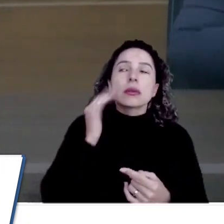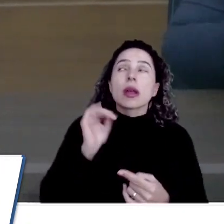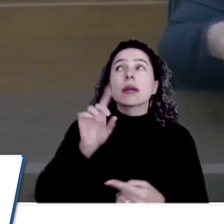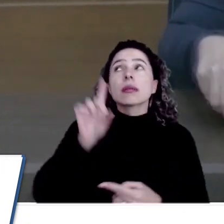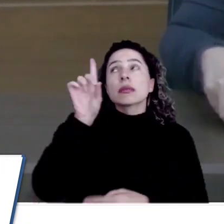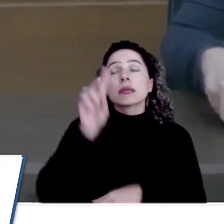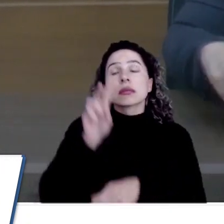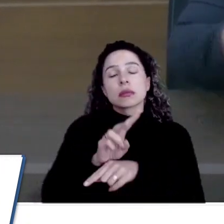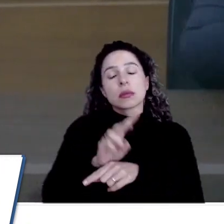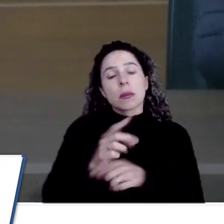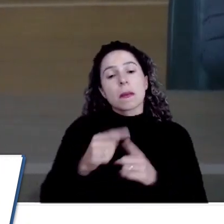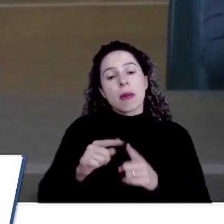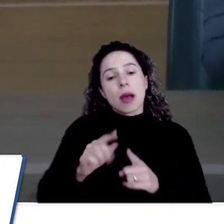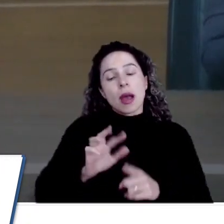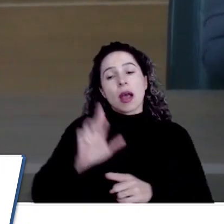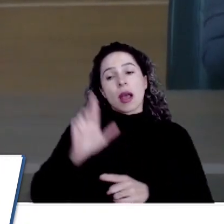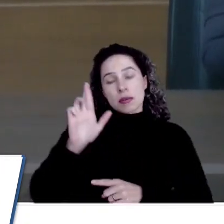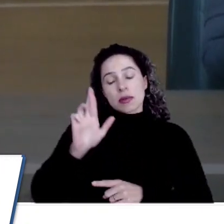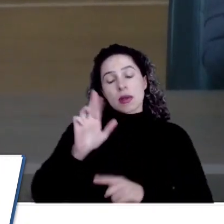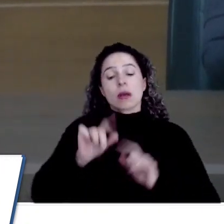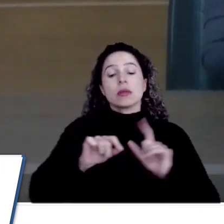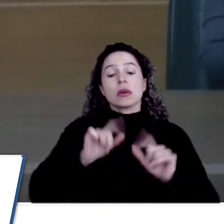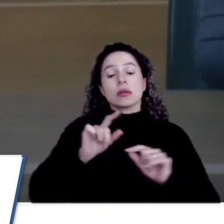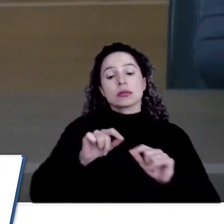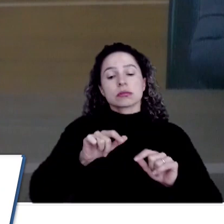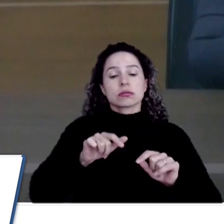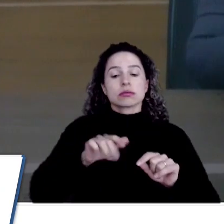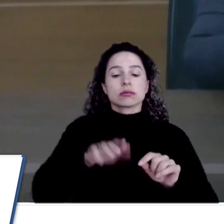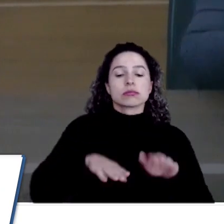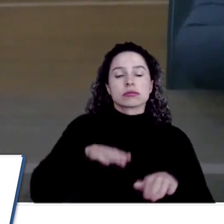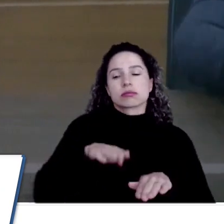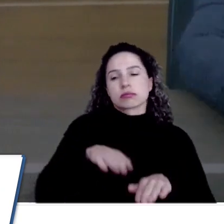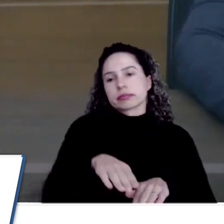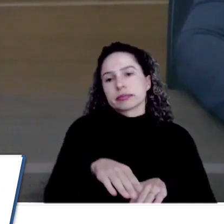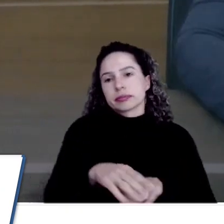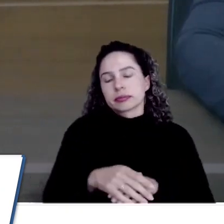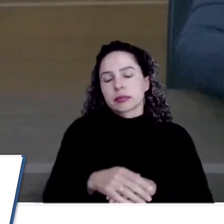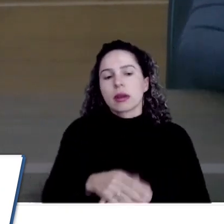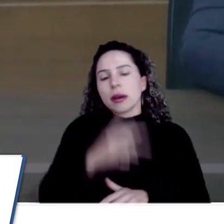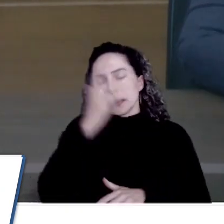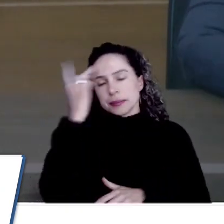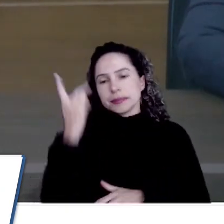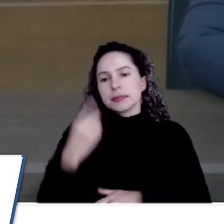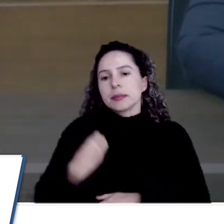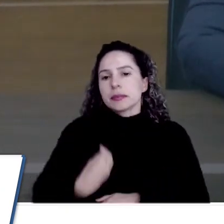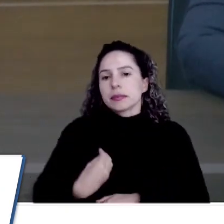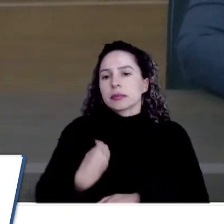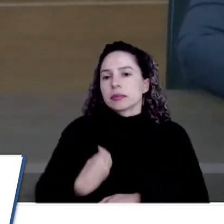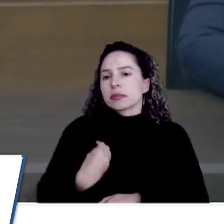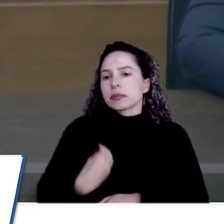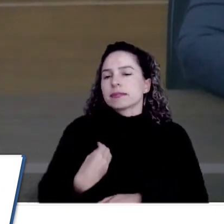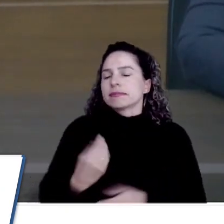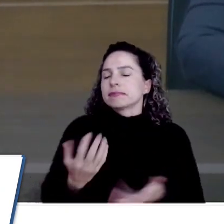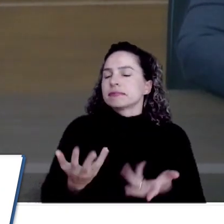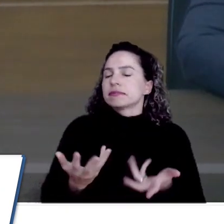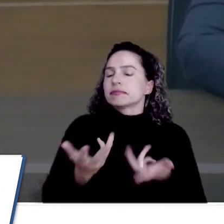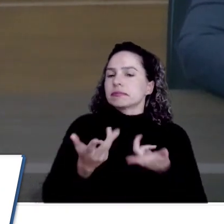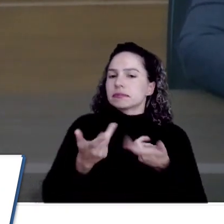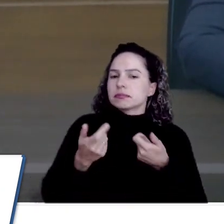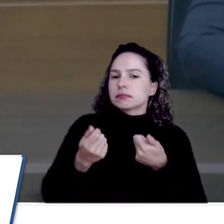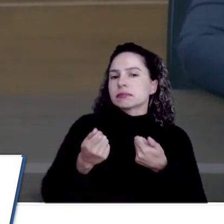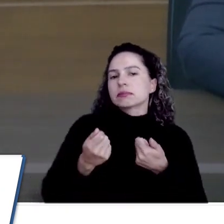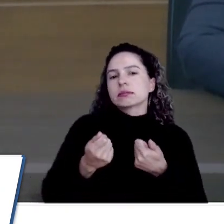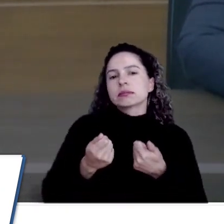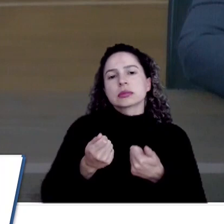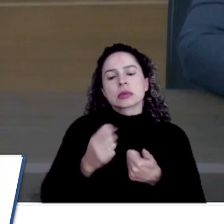nossa caminhada podemos escrever. Pessoa que viveu com notoriedade todas as fases, aspectos